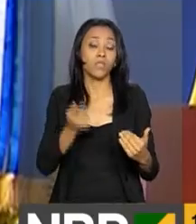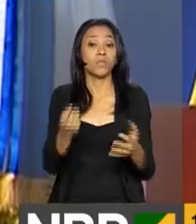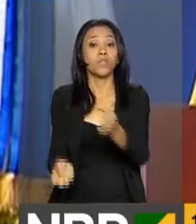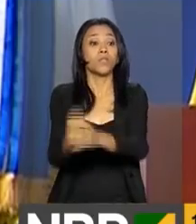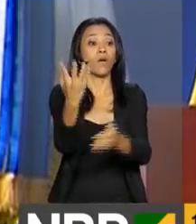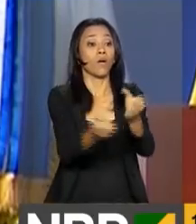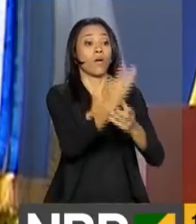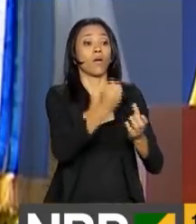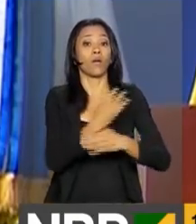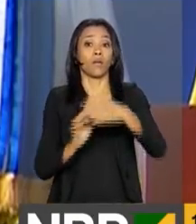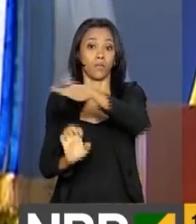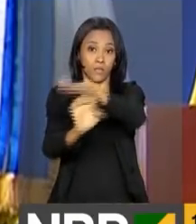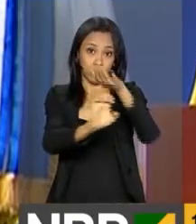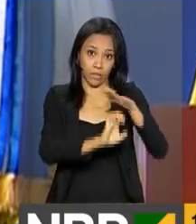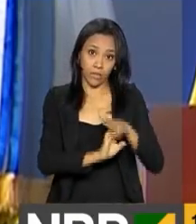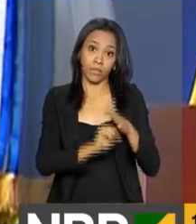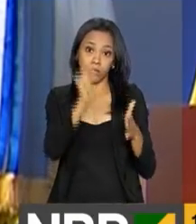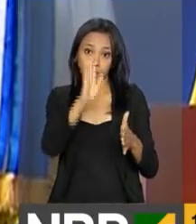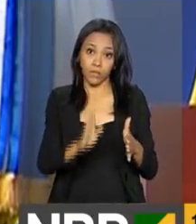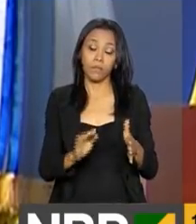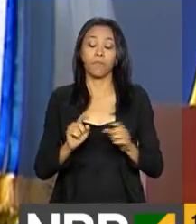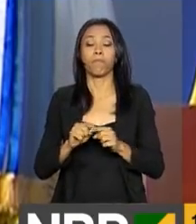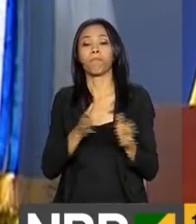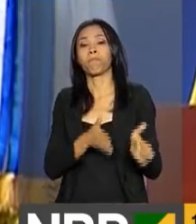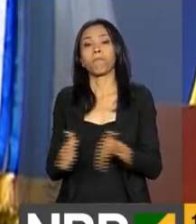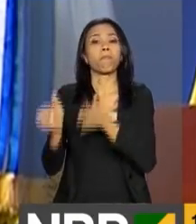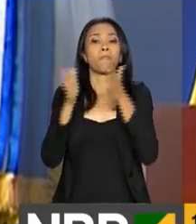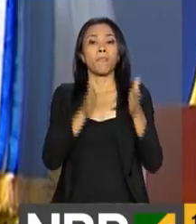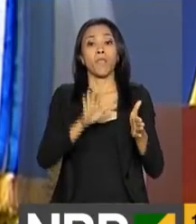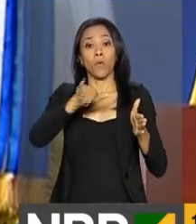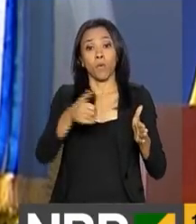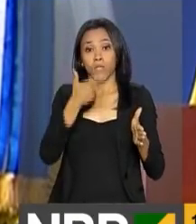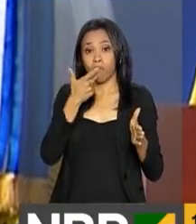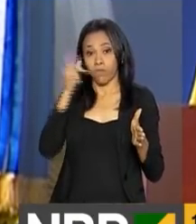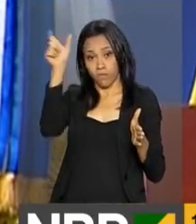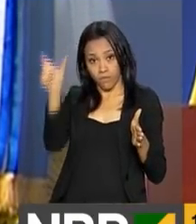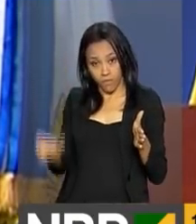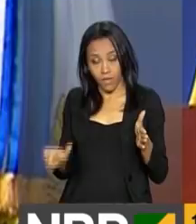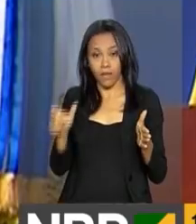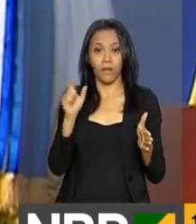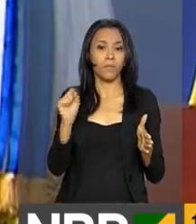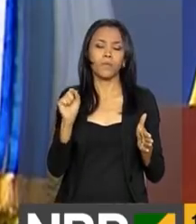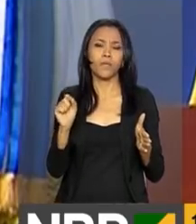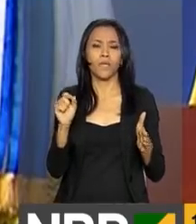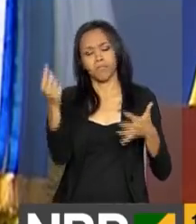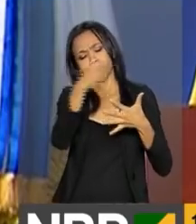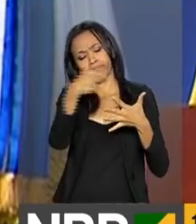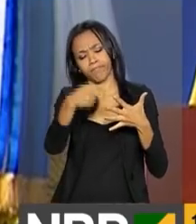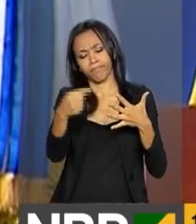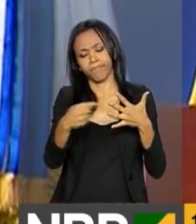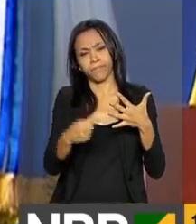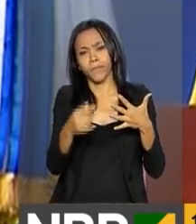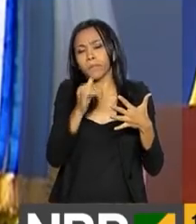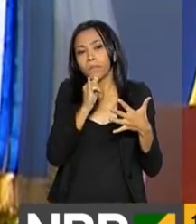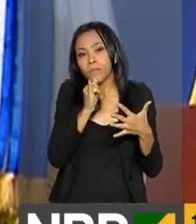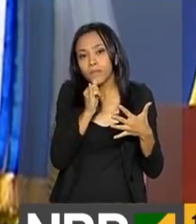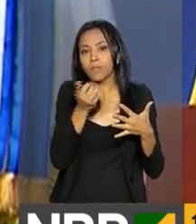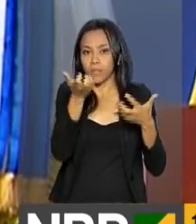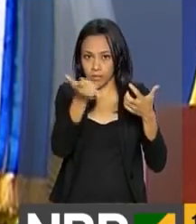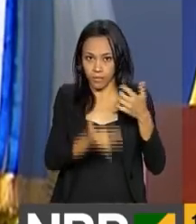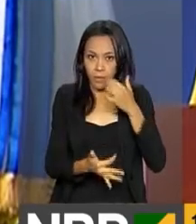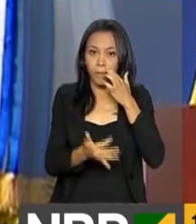capital nacional, quando ele, de passagem, elenca outros tantos fatos, como, por exemplo,